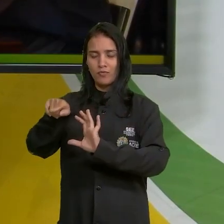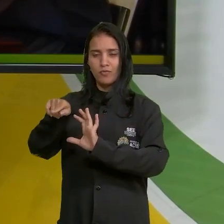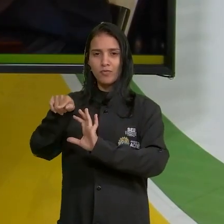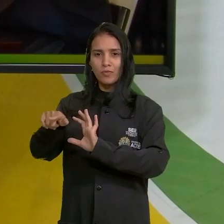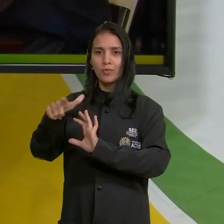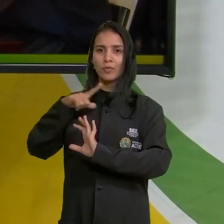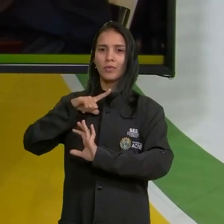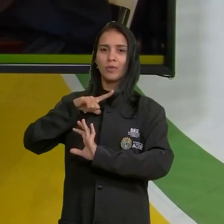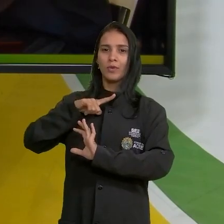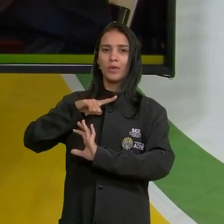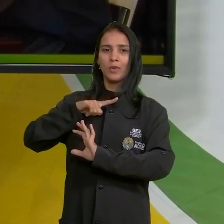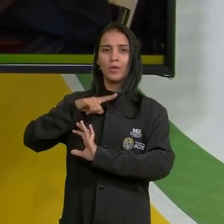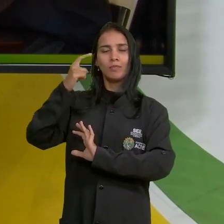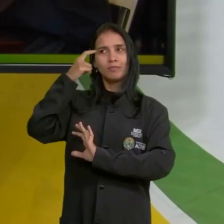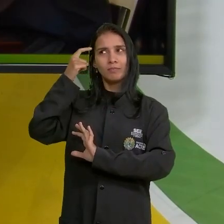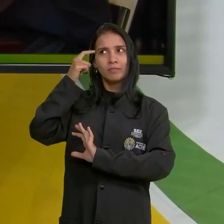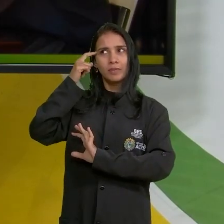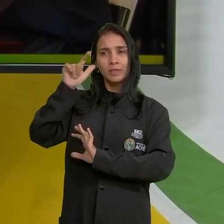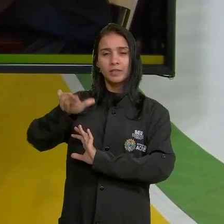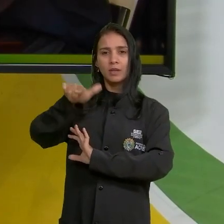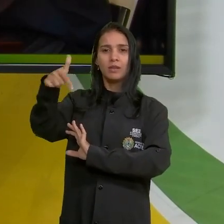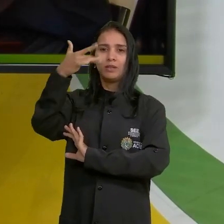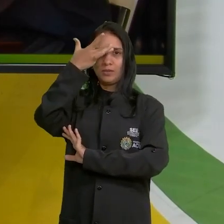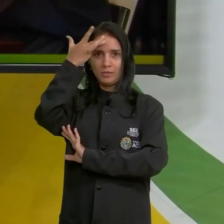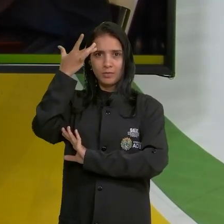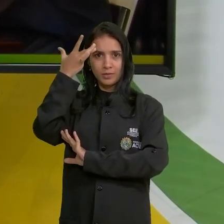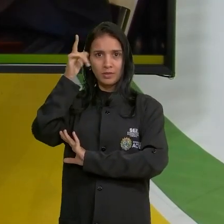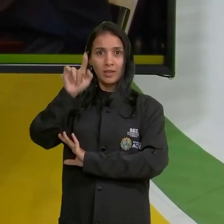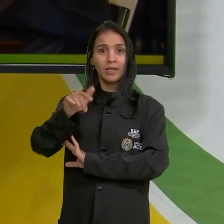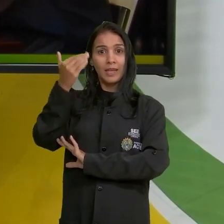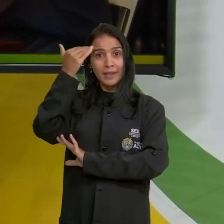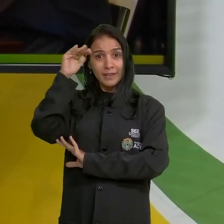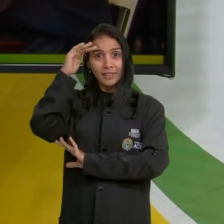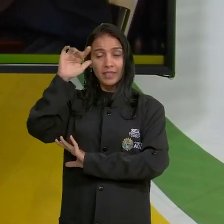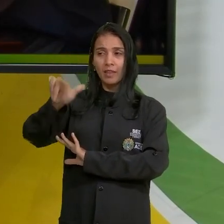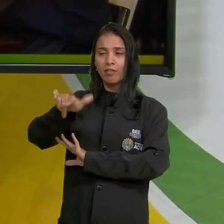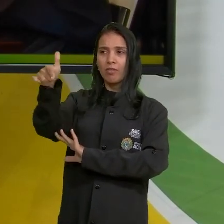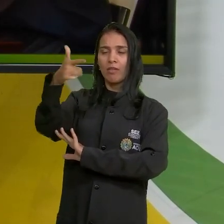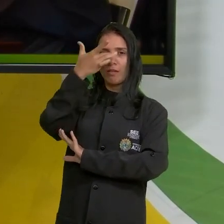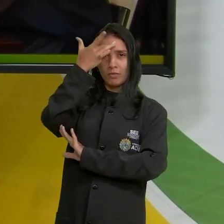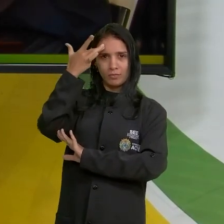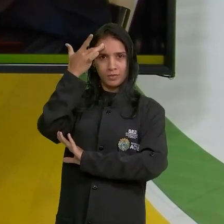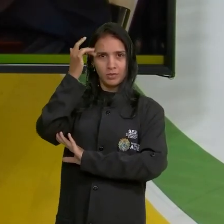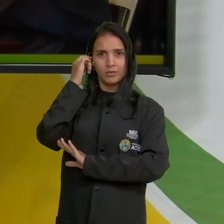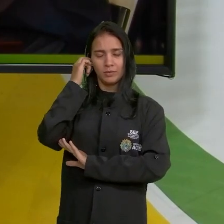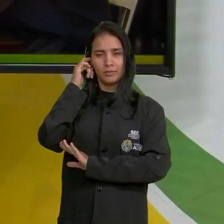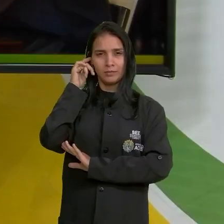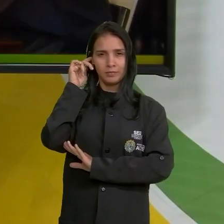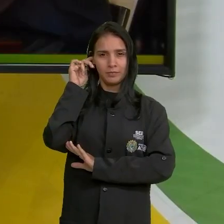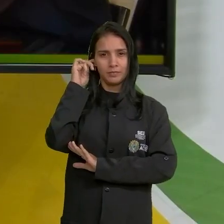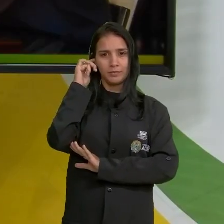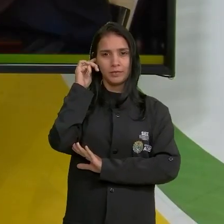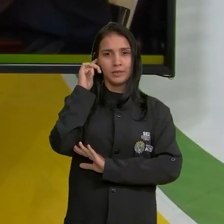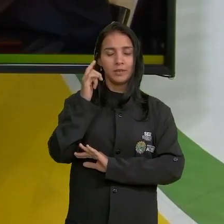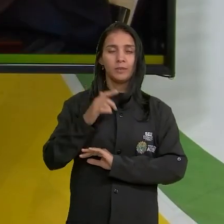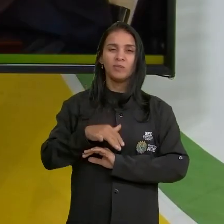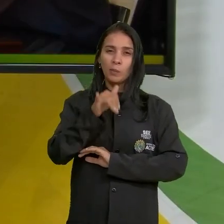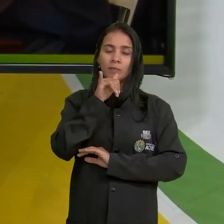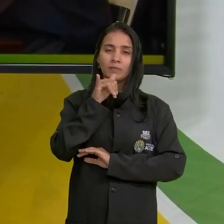significa justamente o quê? Entender o outro. É quando você questiona-se. Quem é o